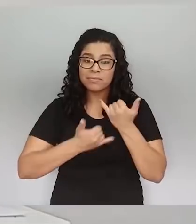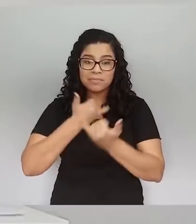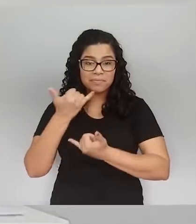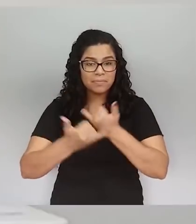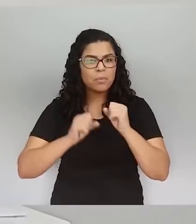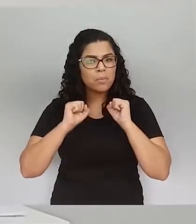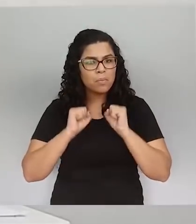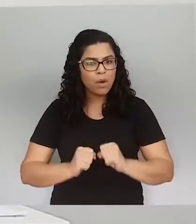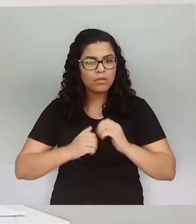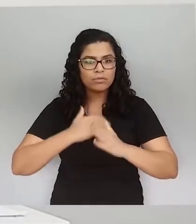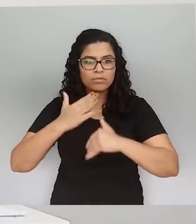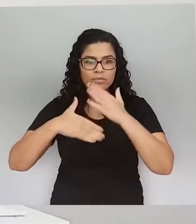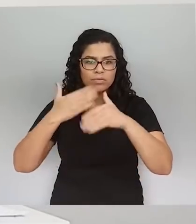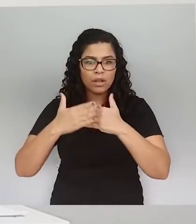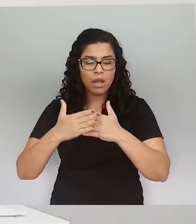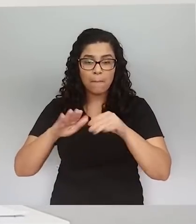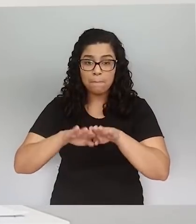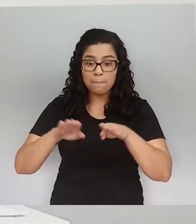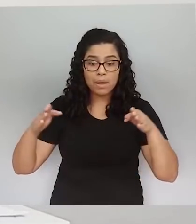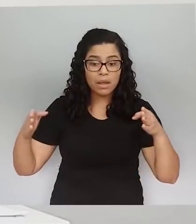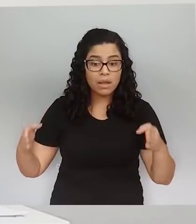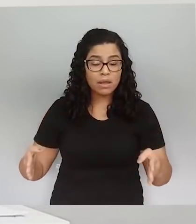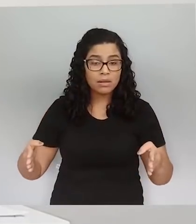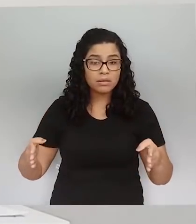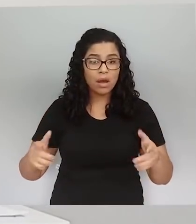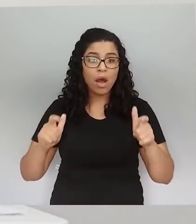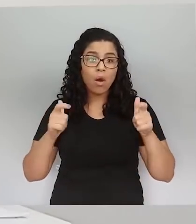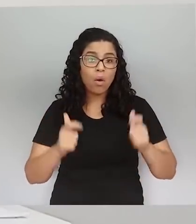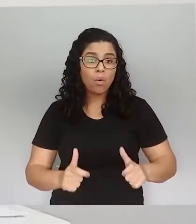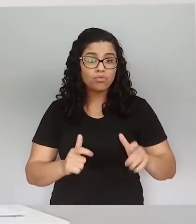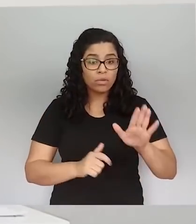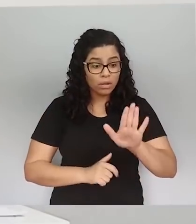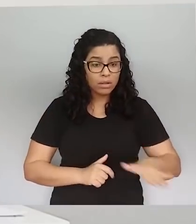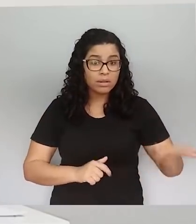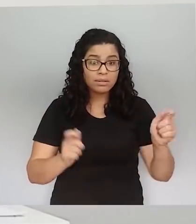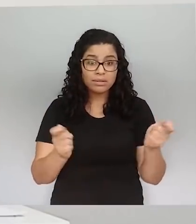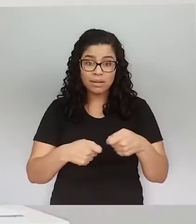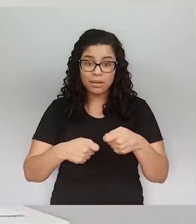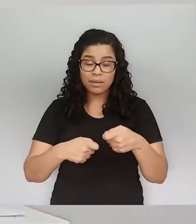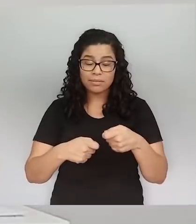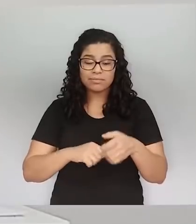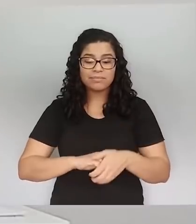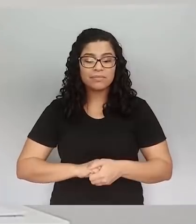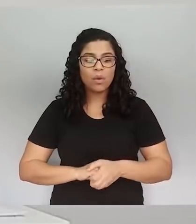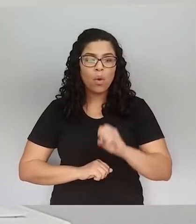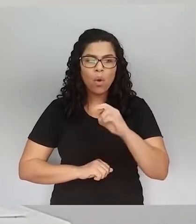Vamos lá. Feito isso, nós vamos colocar no fundo do copo.